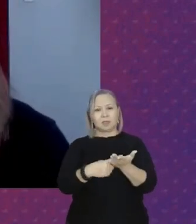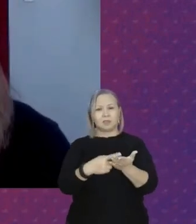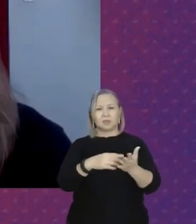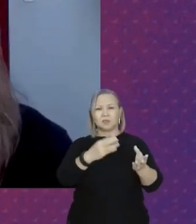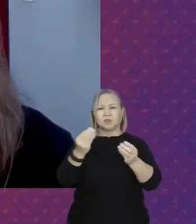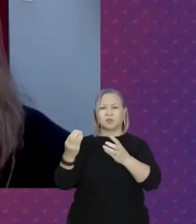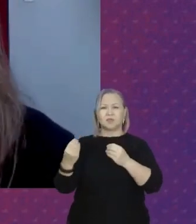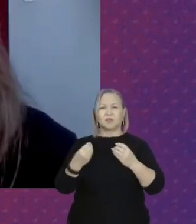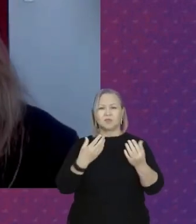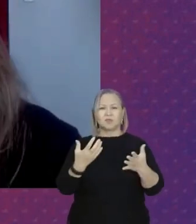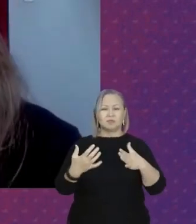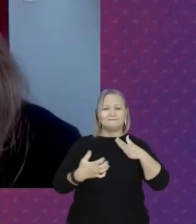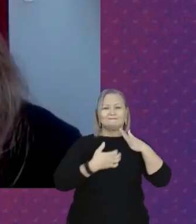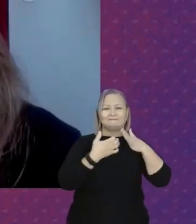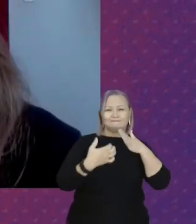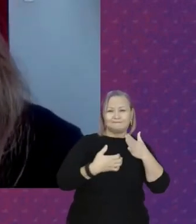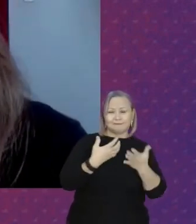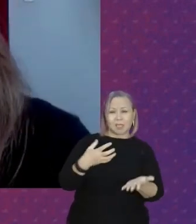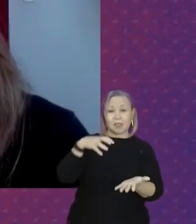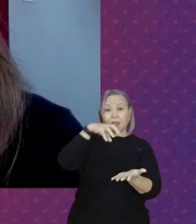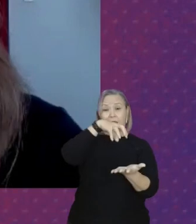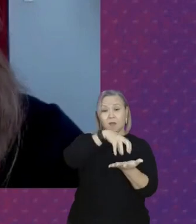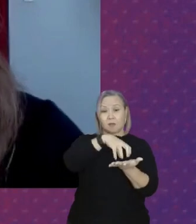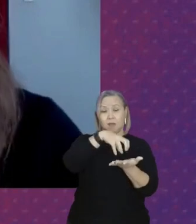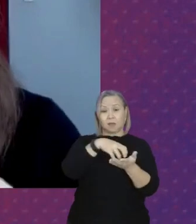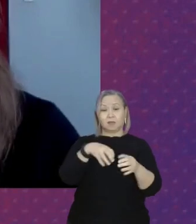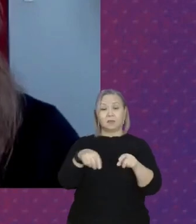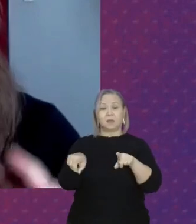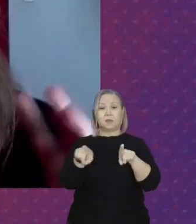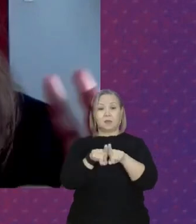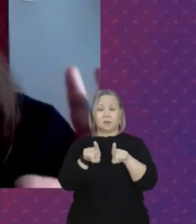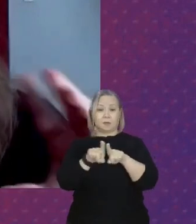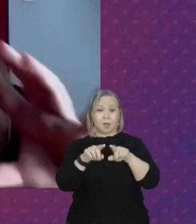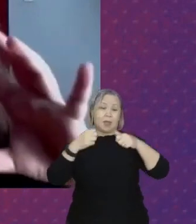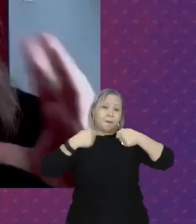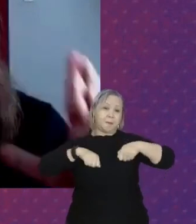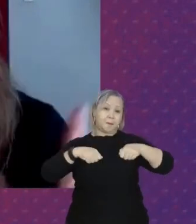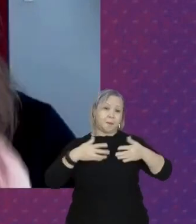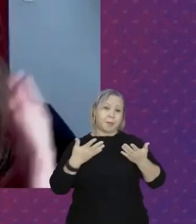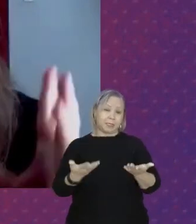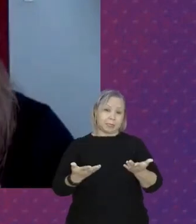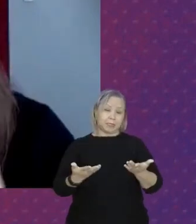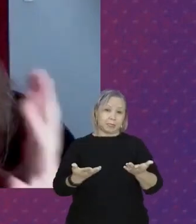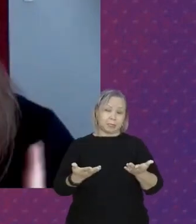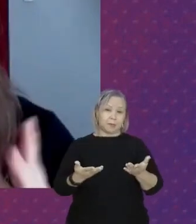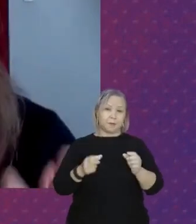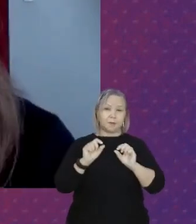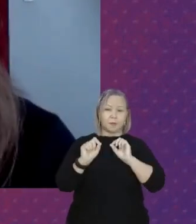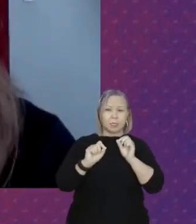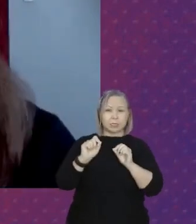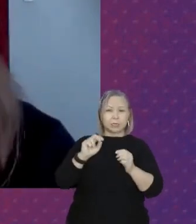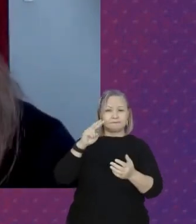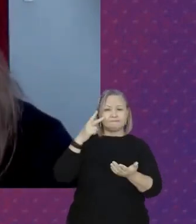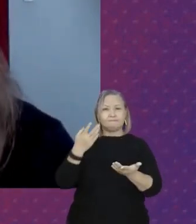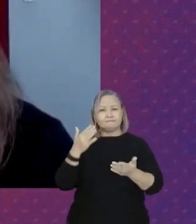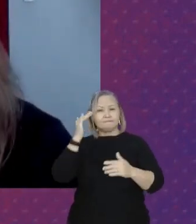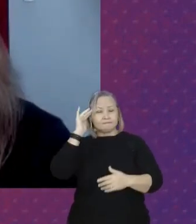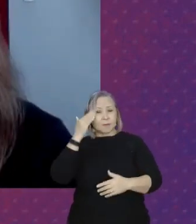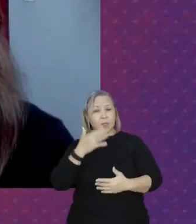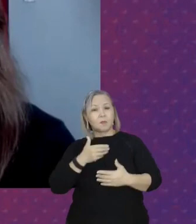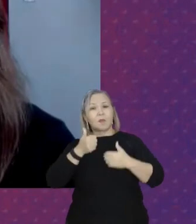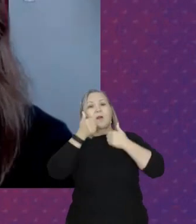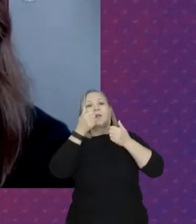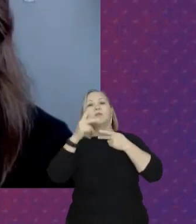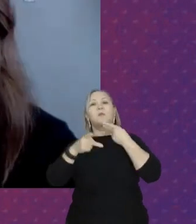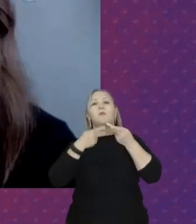organizações, até de empresas, e a gente precisa talvez circunscrever, entender melhor do que a gente está falando